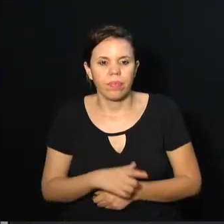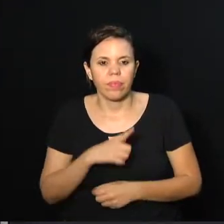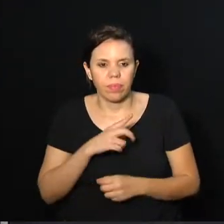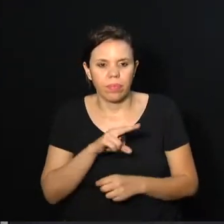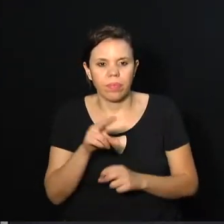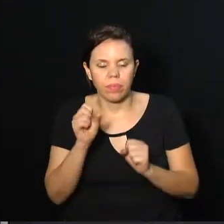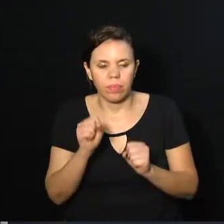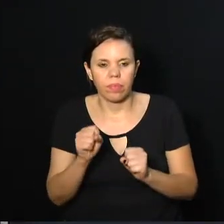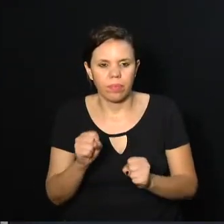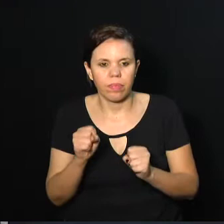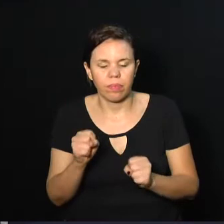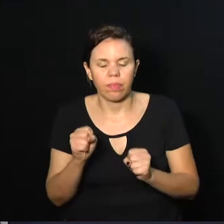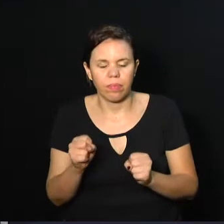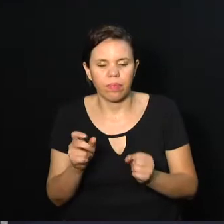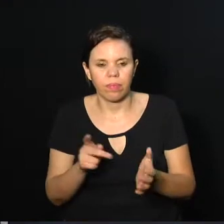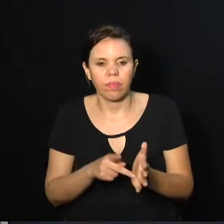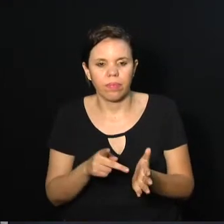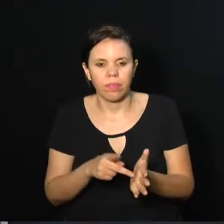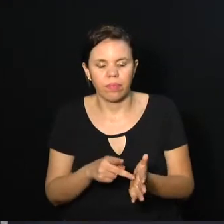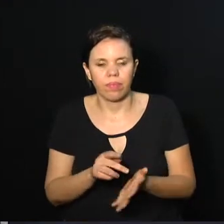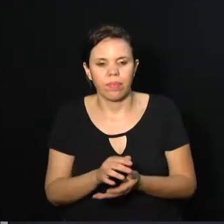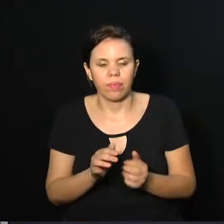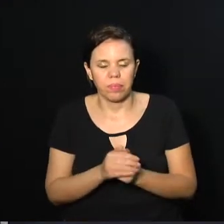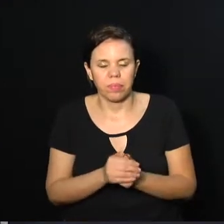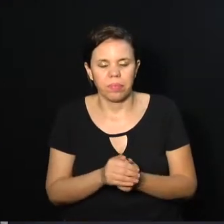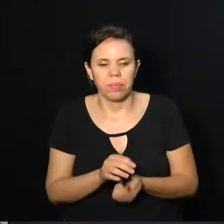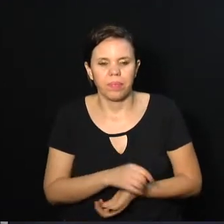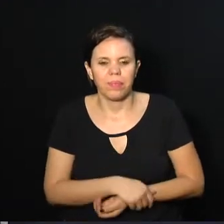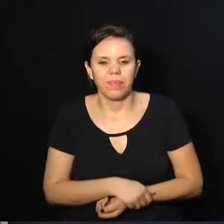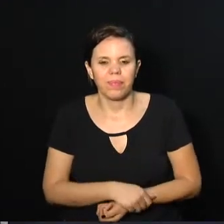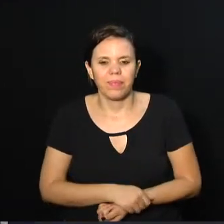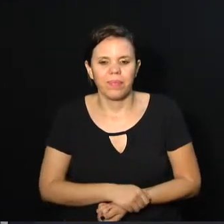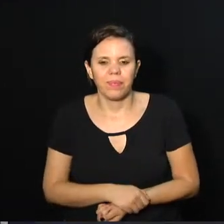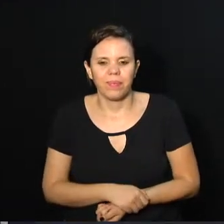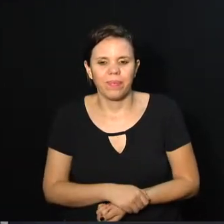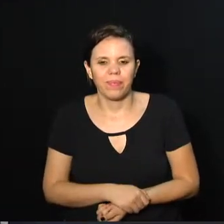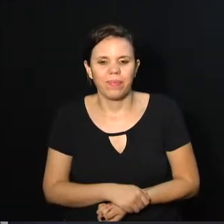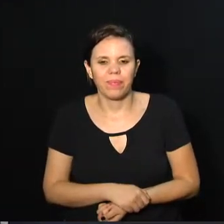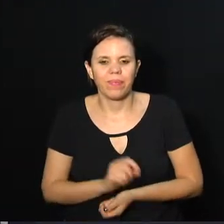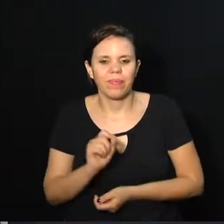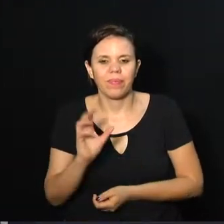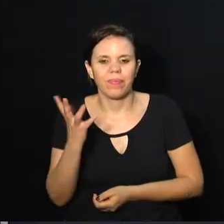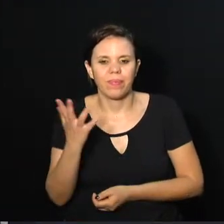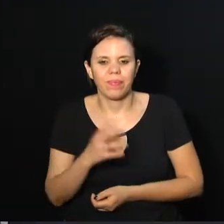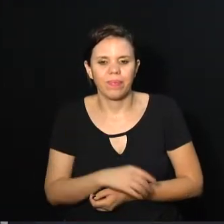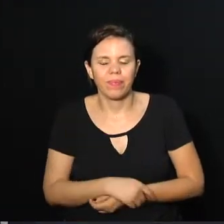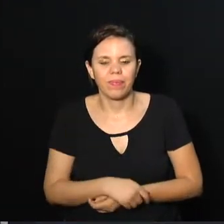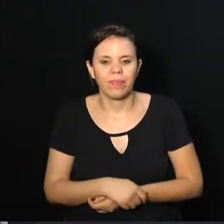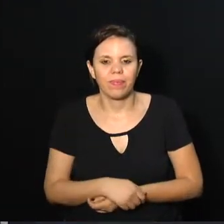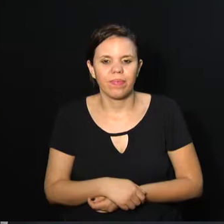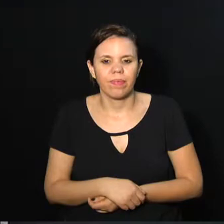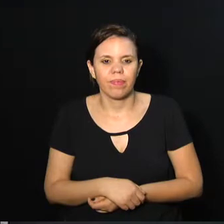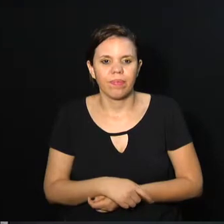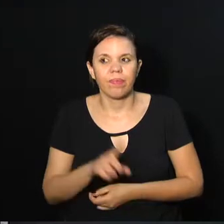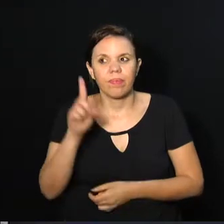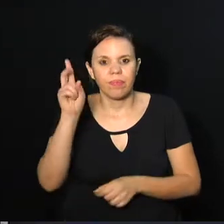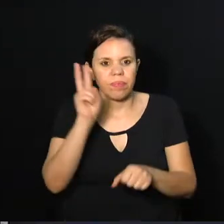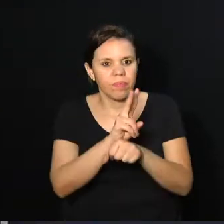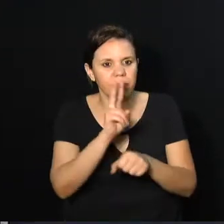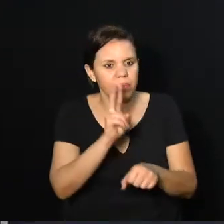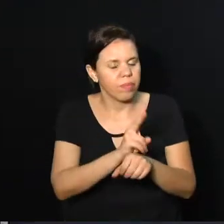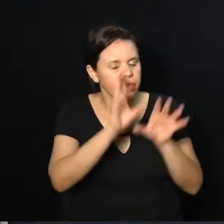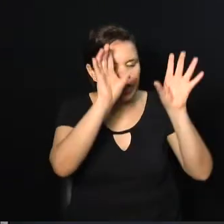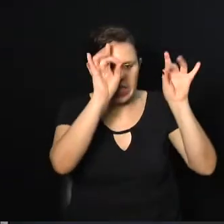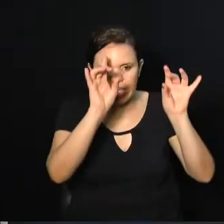certo? O resto né? Então, o que acontece? E ele teve muito livramento, não vou entrar em detalhes aqui,